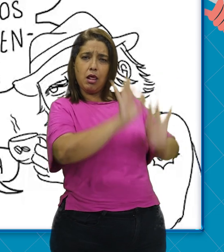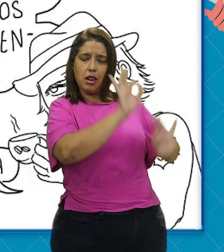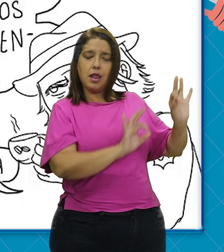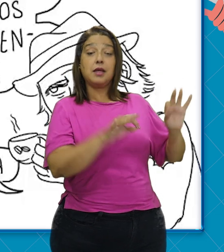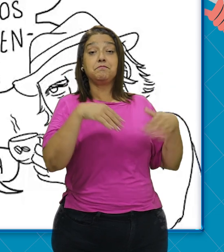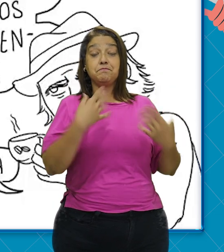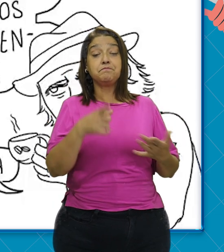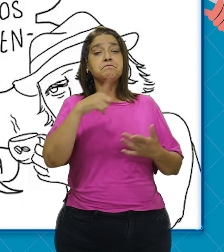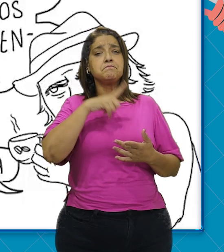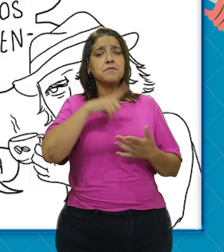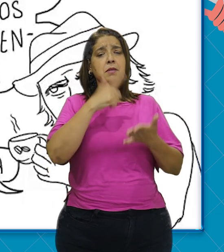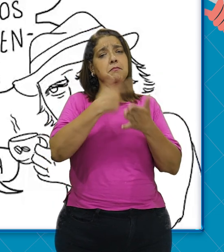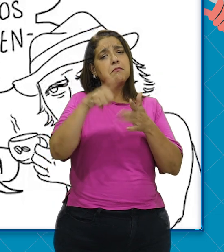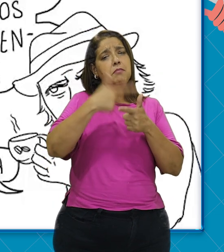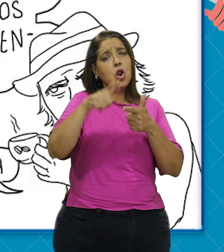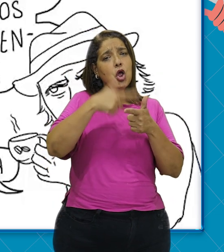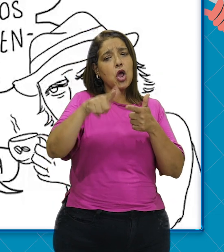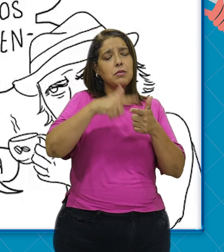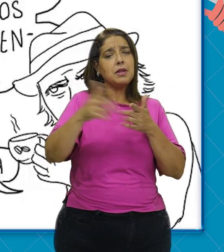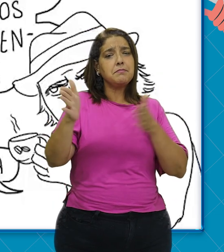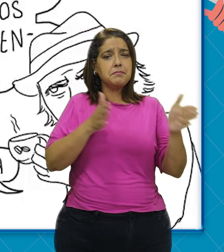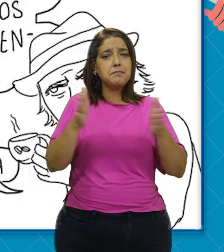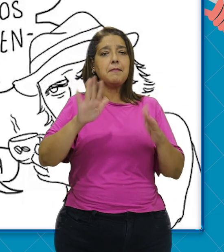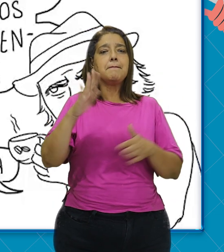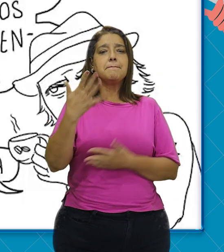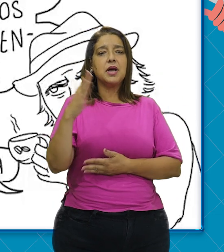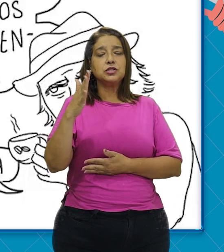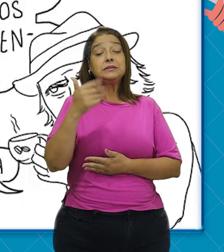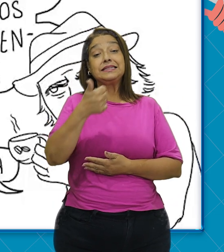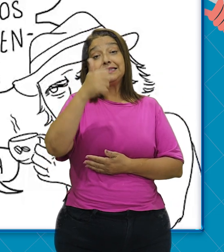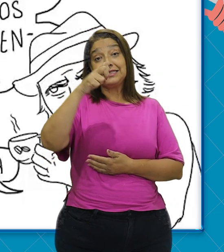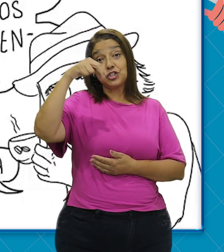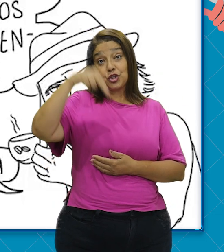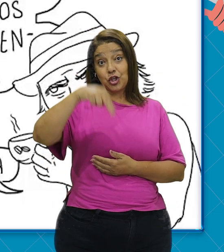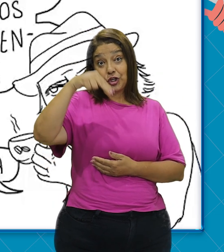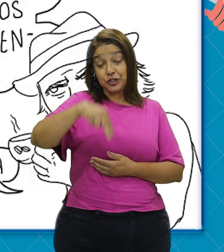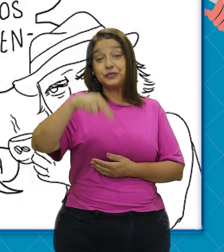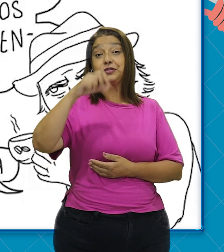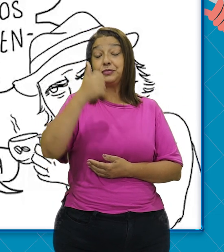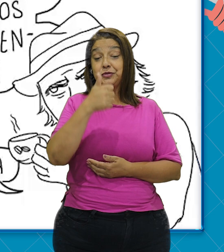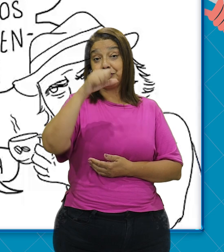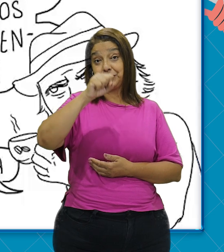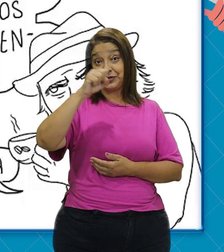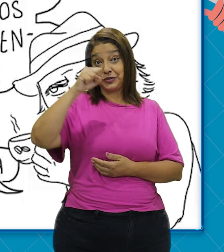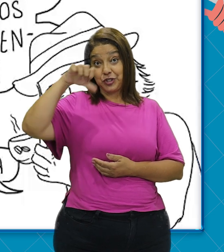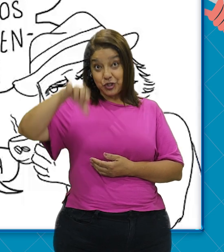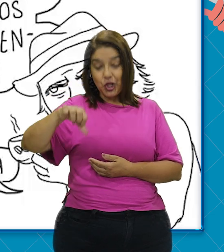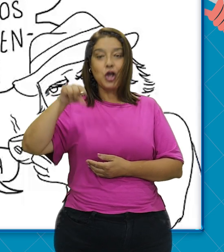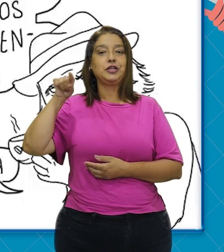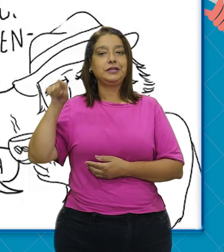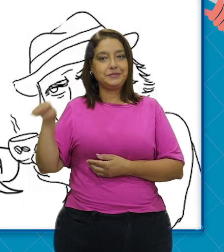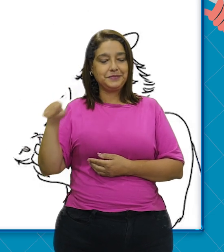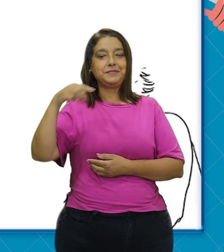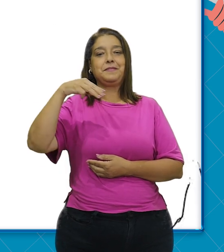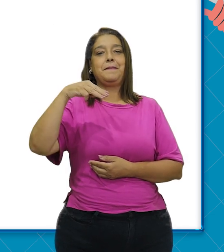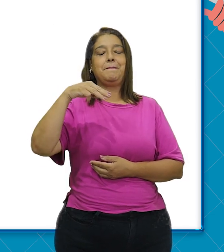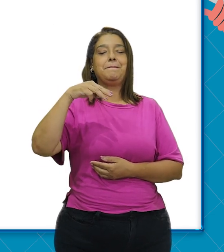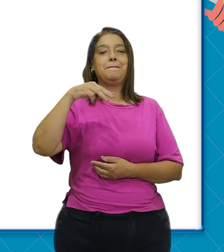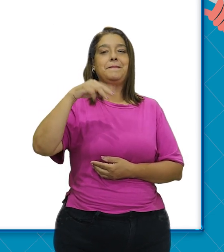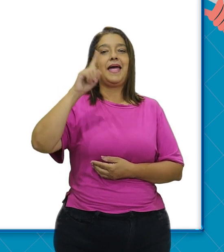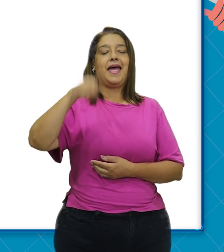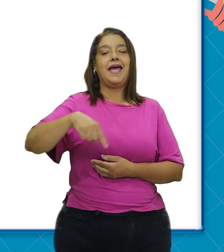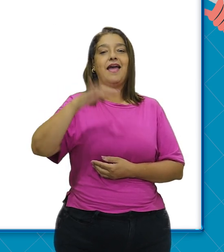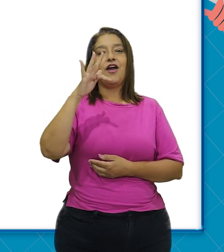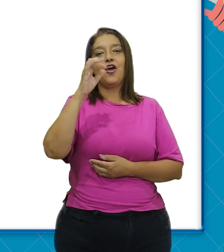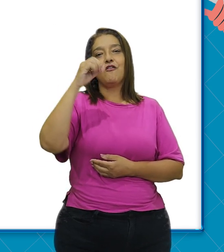crises, no dia 15 de novembro de 1889, Marechal Deodoro da Fonseca proclama a República. Assim se